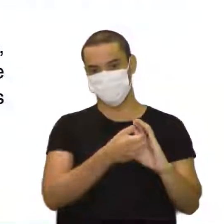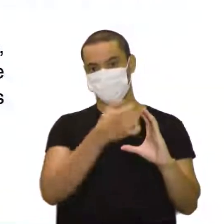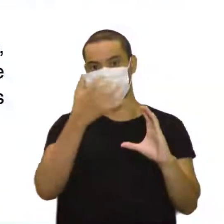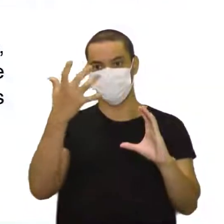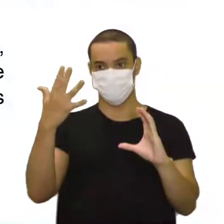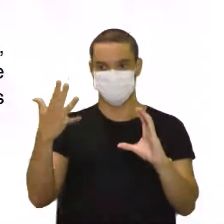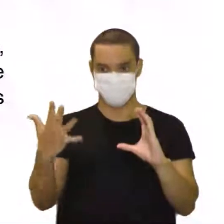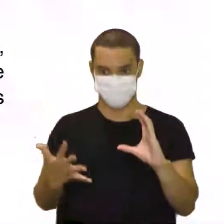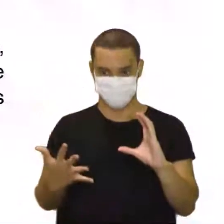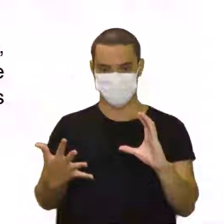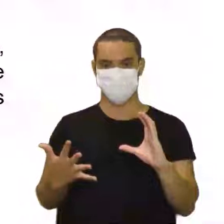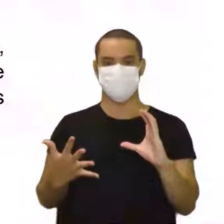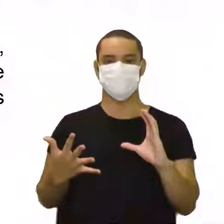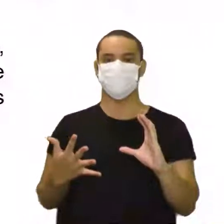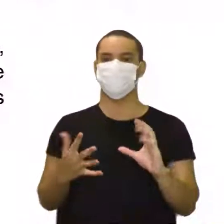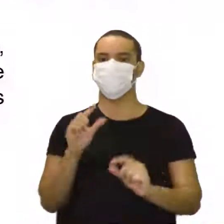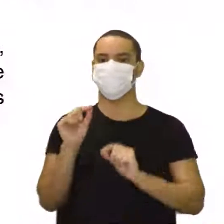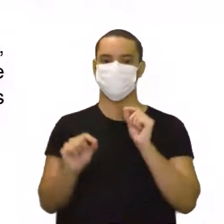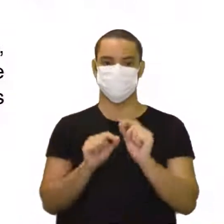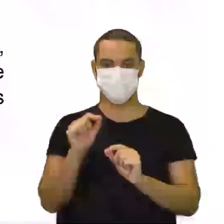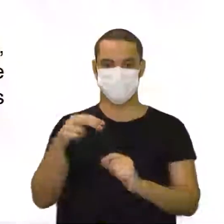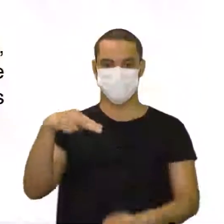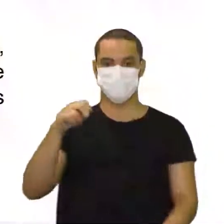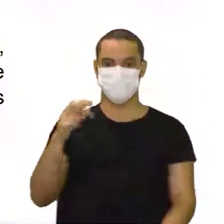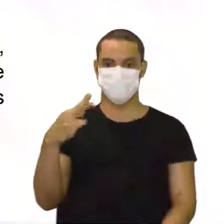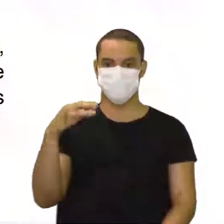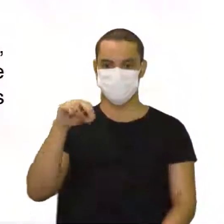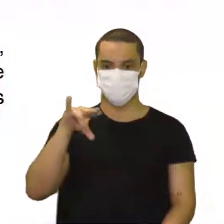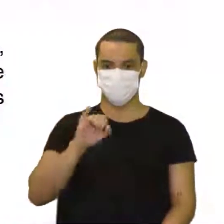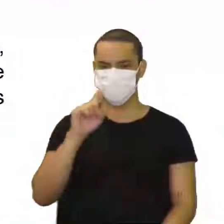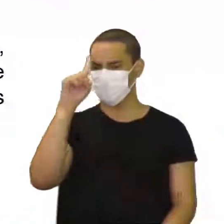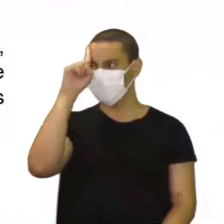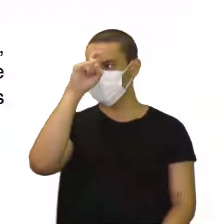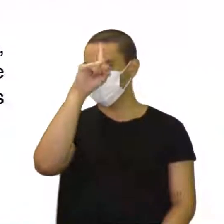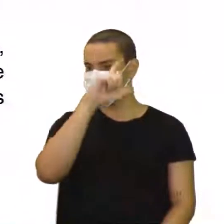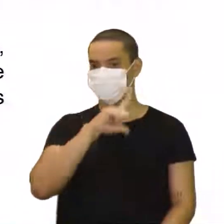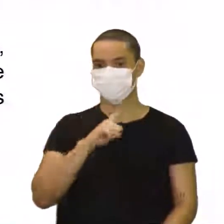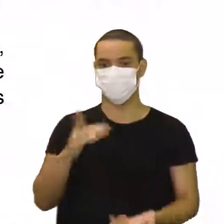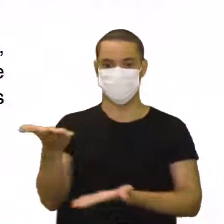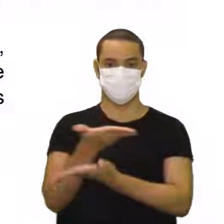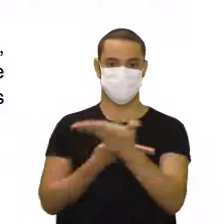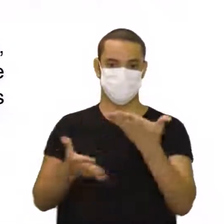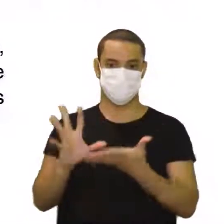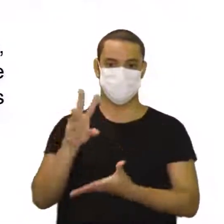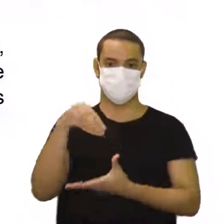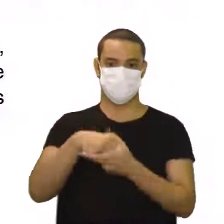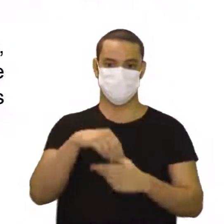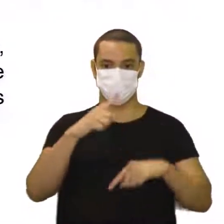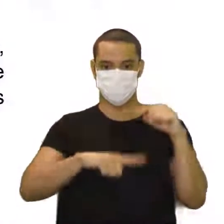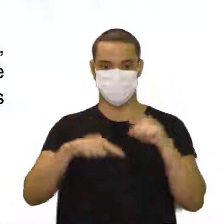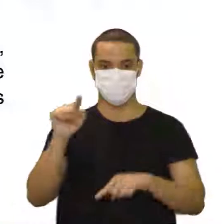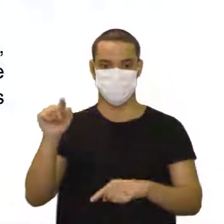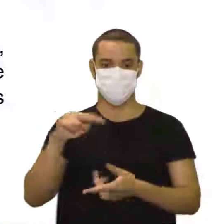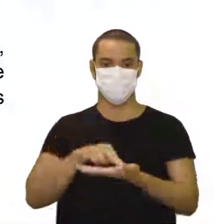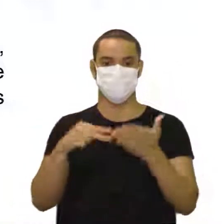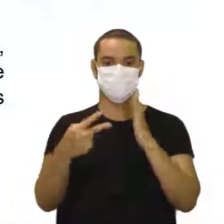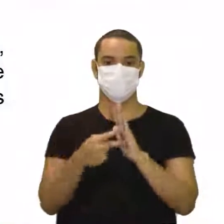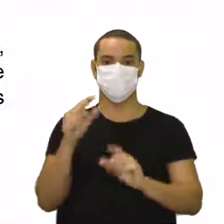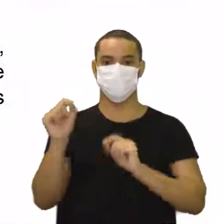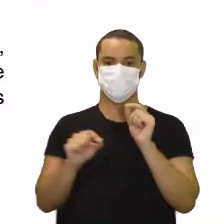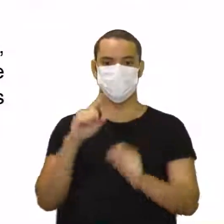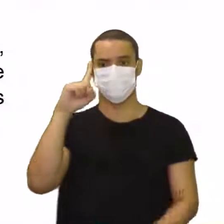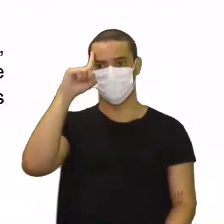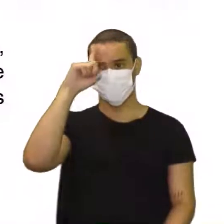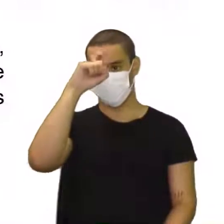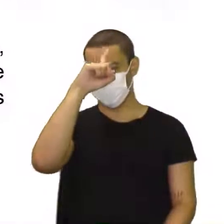essas características, né, os neutrinos dificilmente interagem com a matéria. Isso os torna